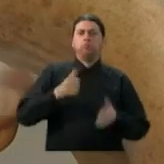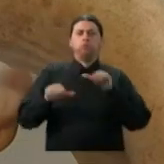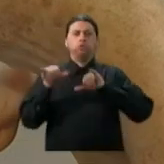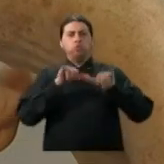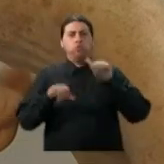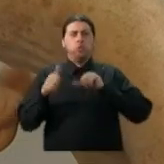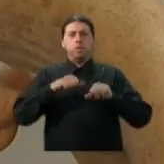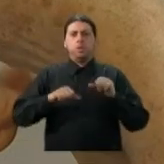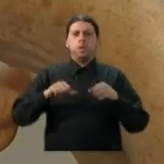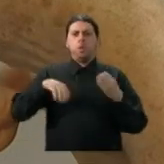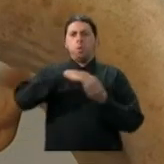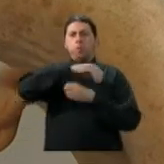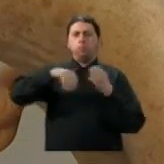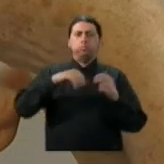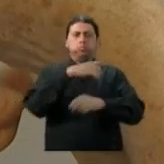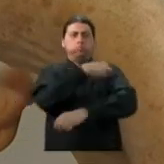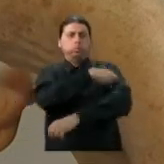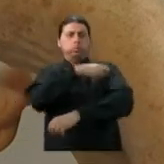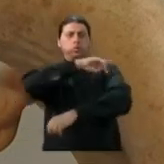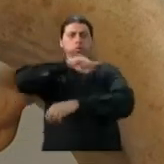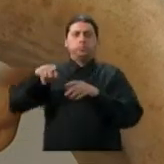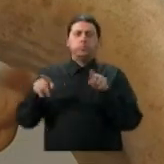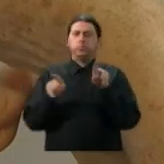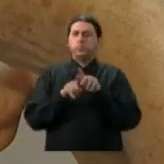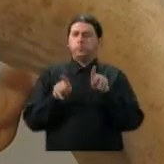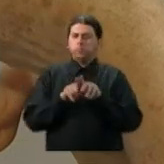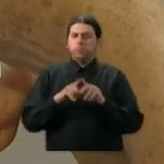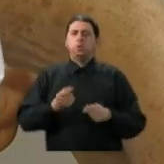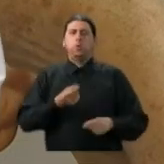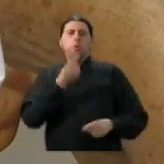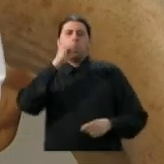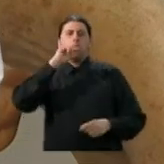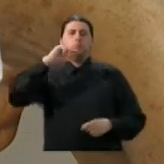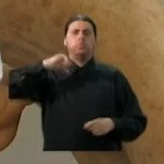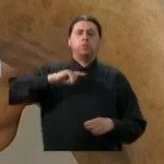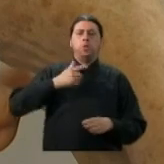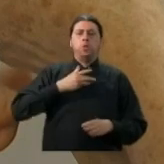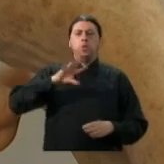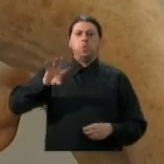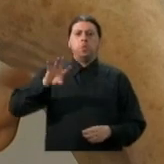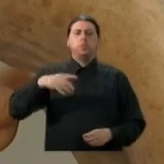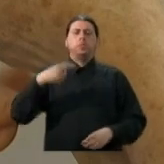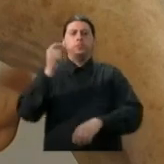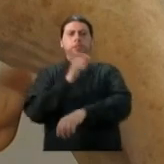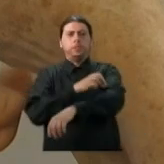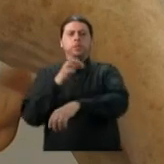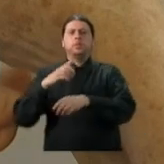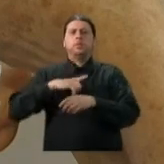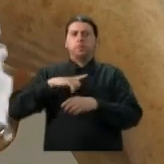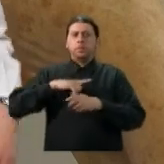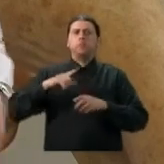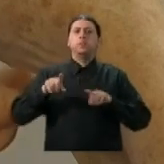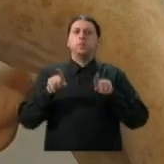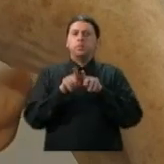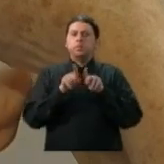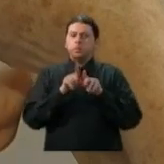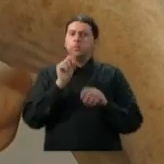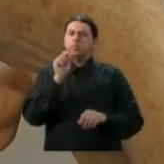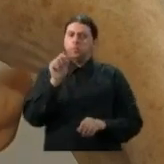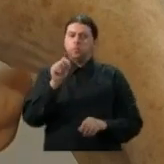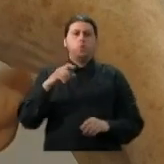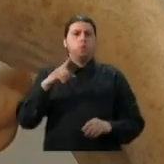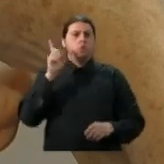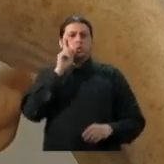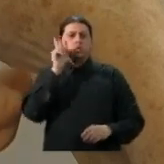imunobiológicos, que compreendem vacinas, imunoglobulinas e soros contra picadas de animais peçonhentos. Só de vacinas